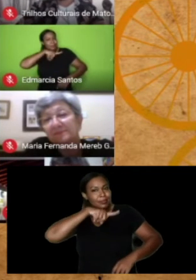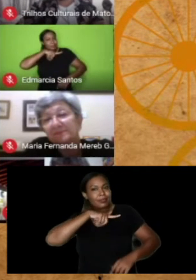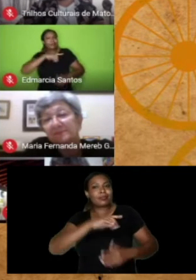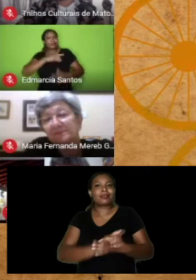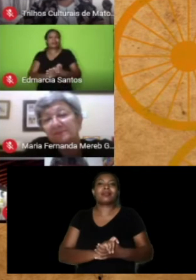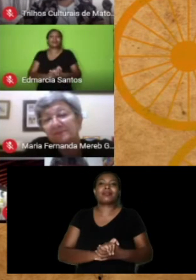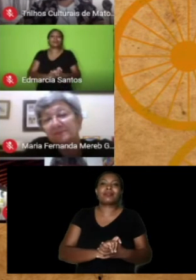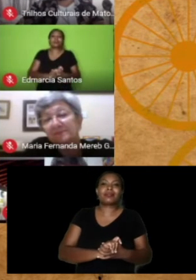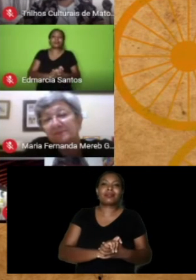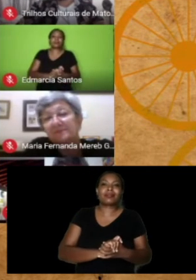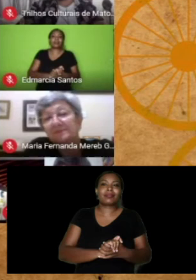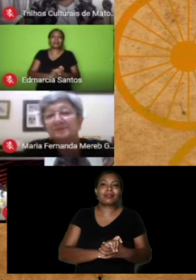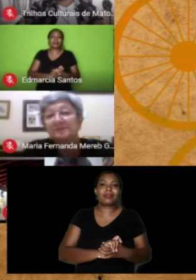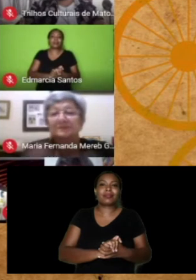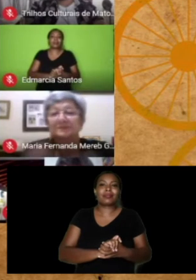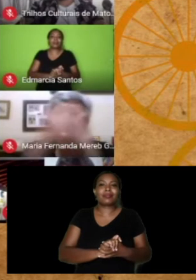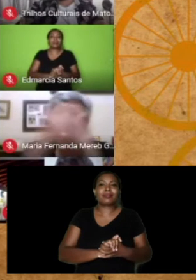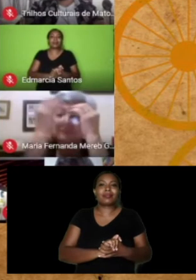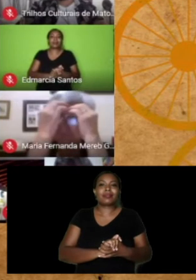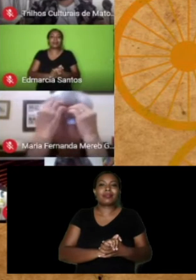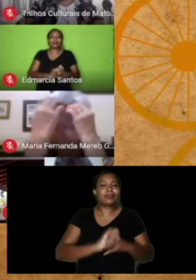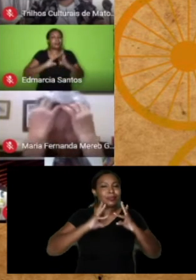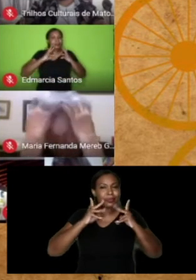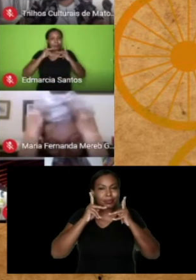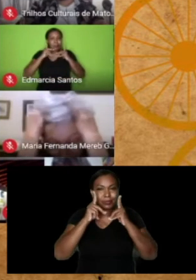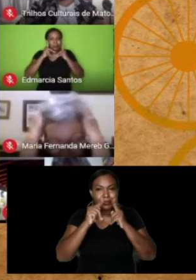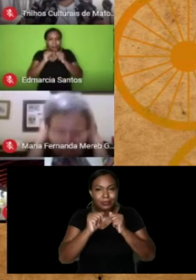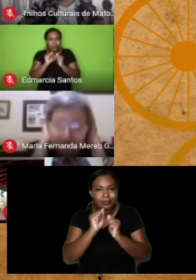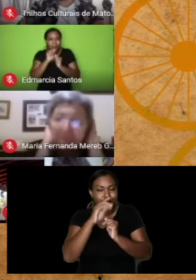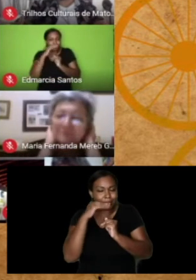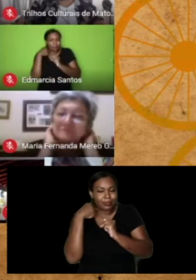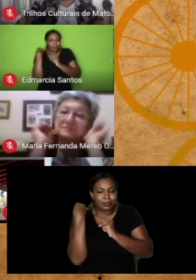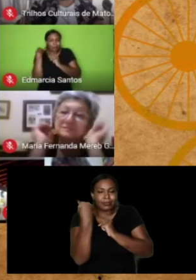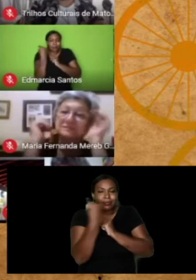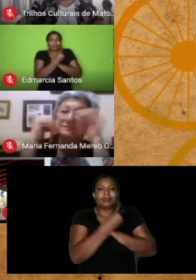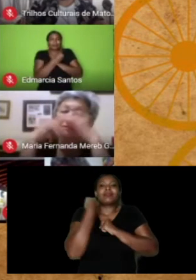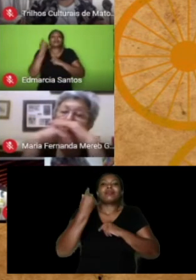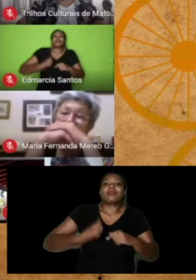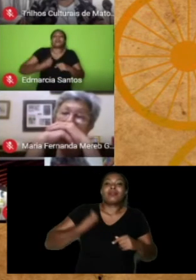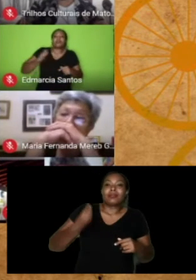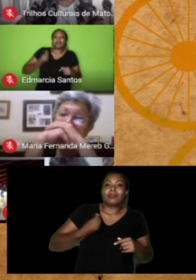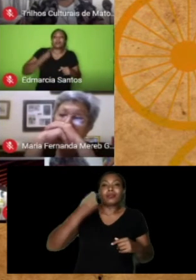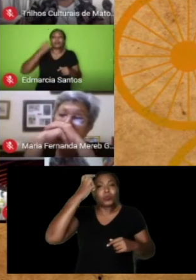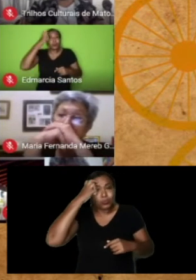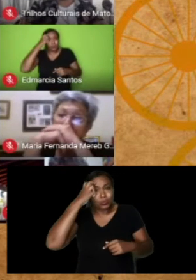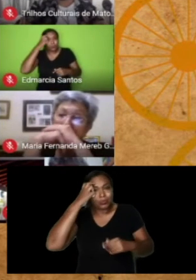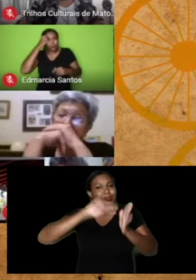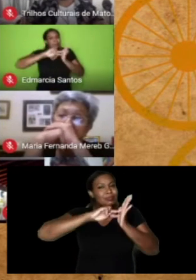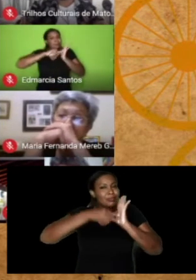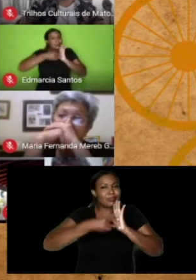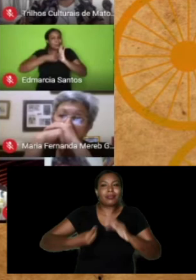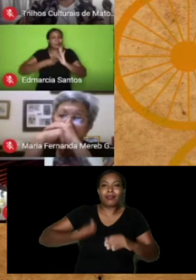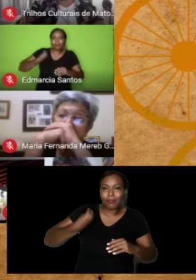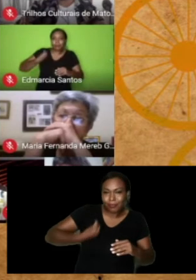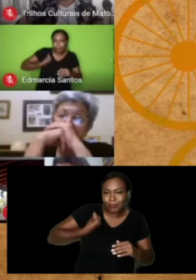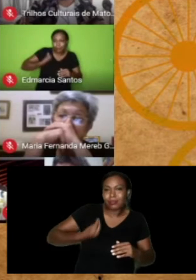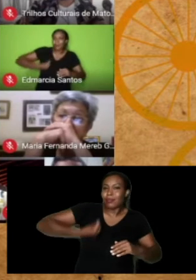por tudo aquilo que nos cerca, que é a vida. Cultura é vida, a vida é